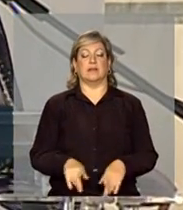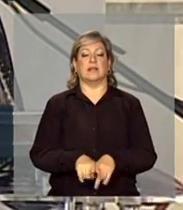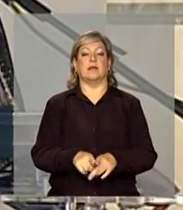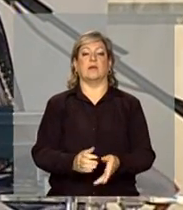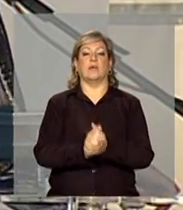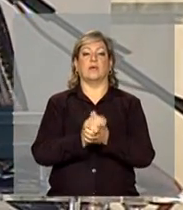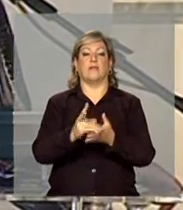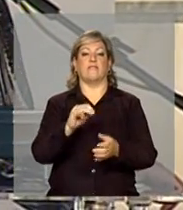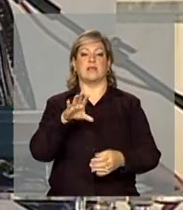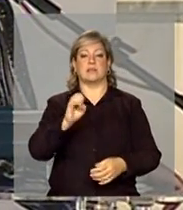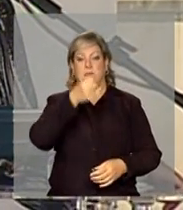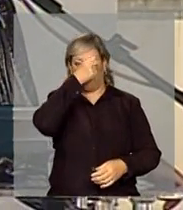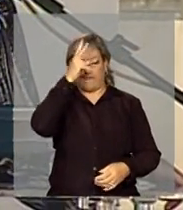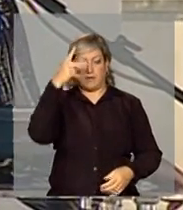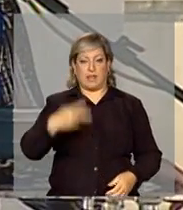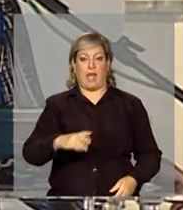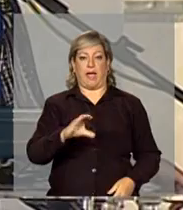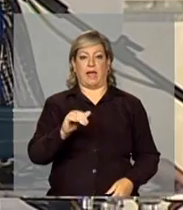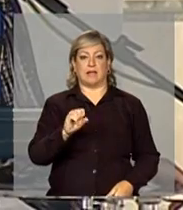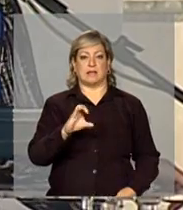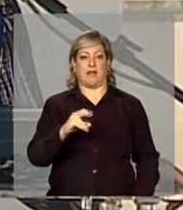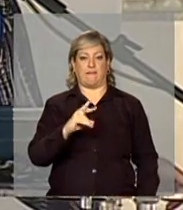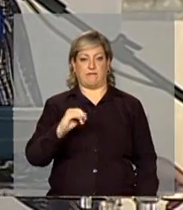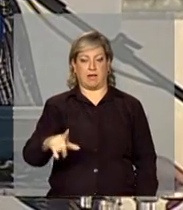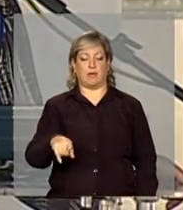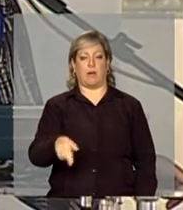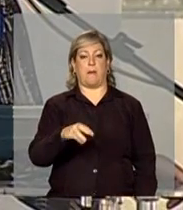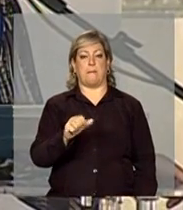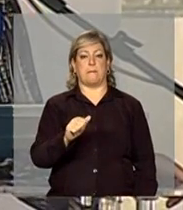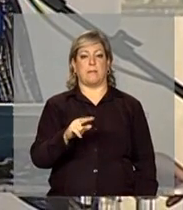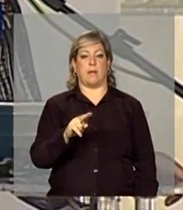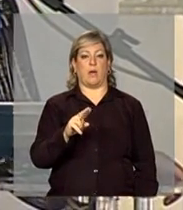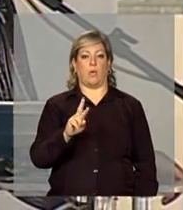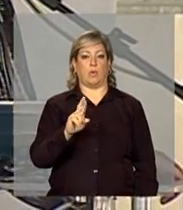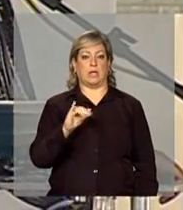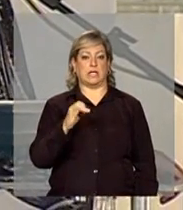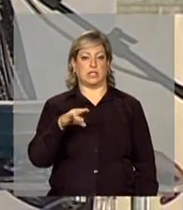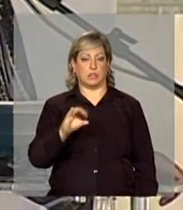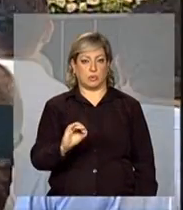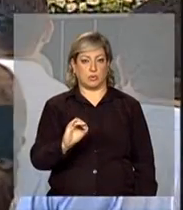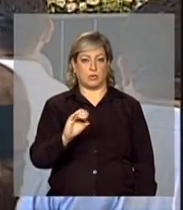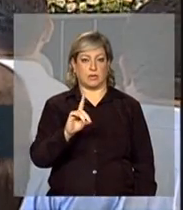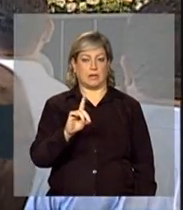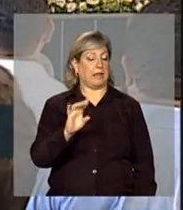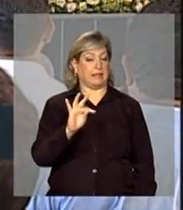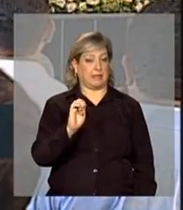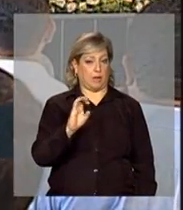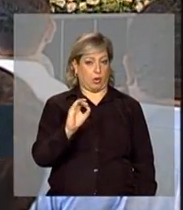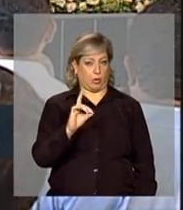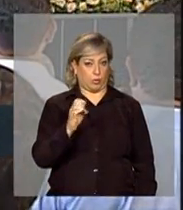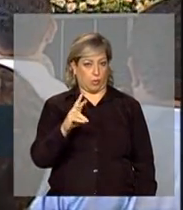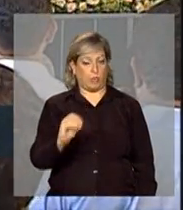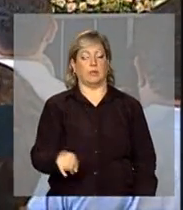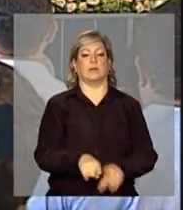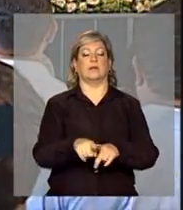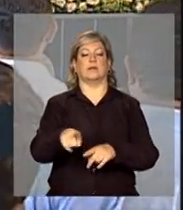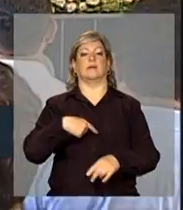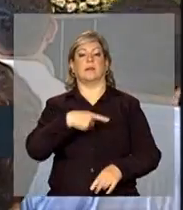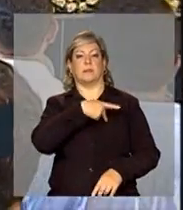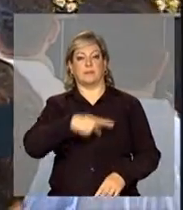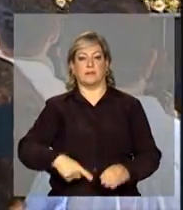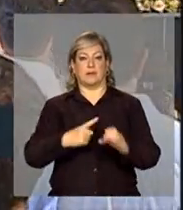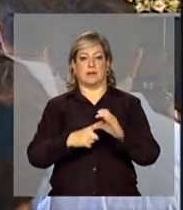Cumprimentar o vice-prefeito de Cascavel, Maurício Quirino Teodoro. Cumprimentar o presidente da Câmara